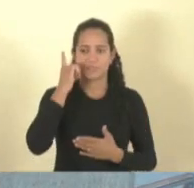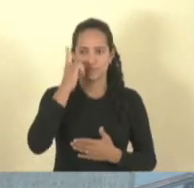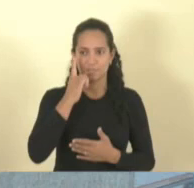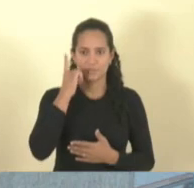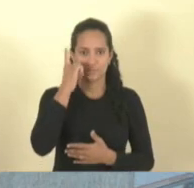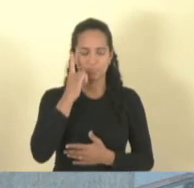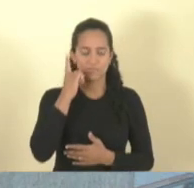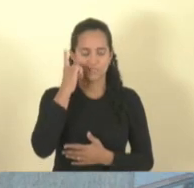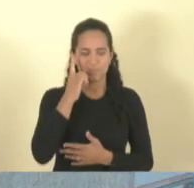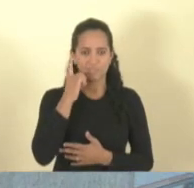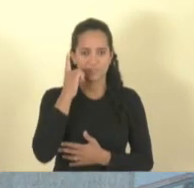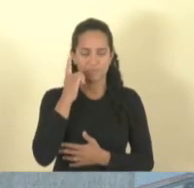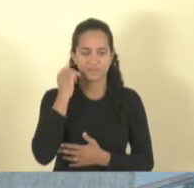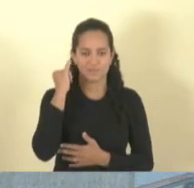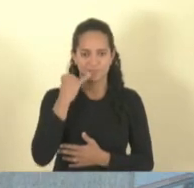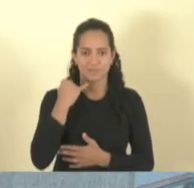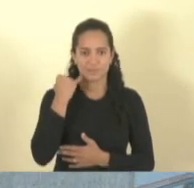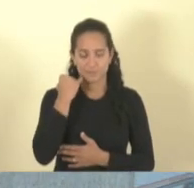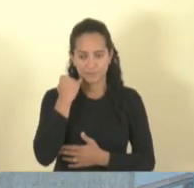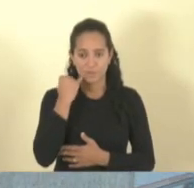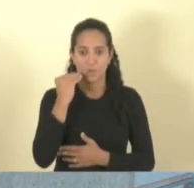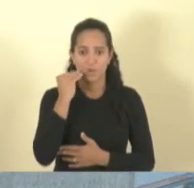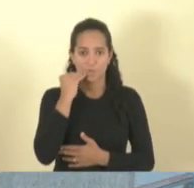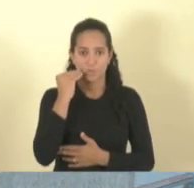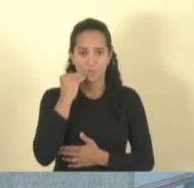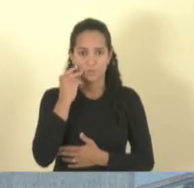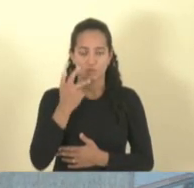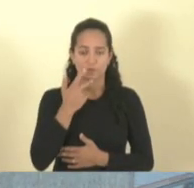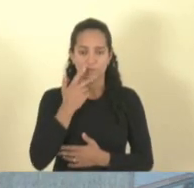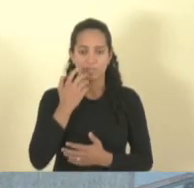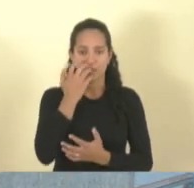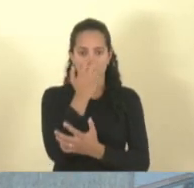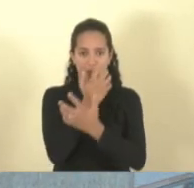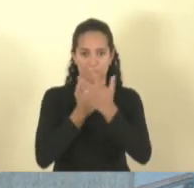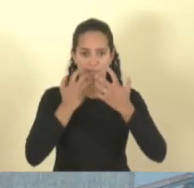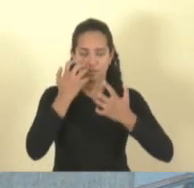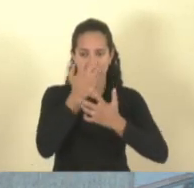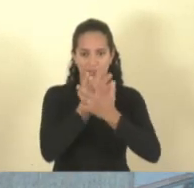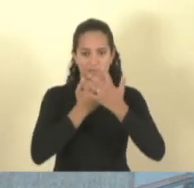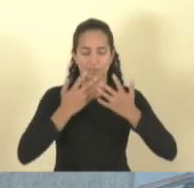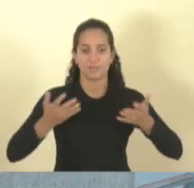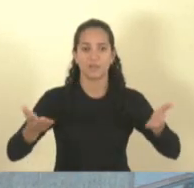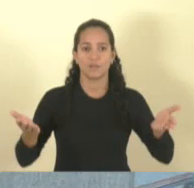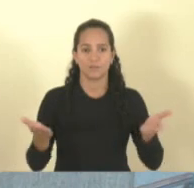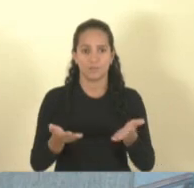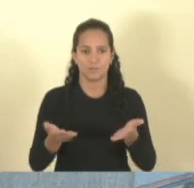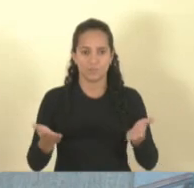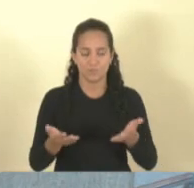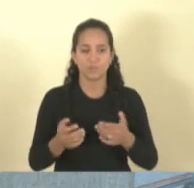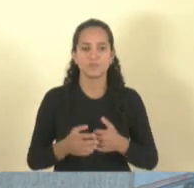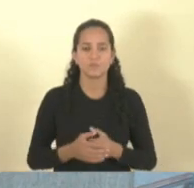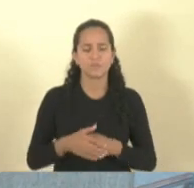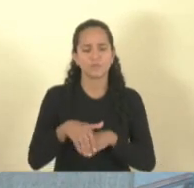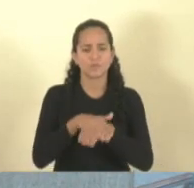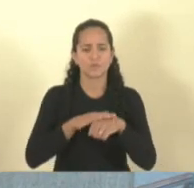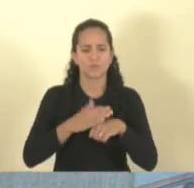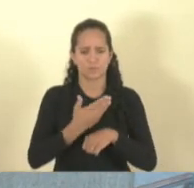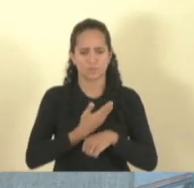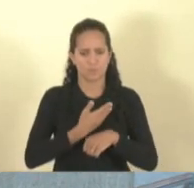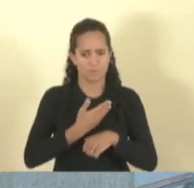de Sá, a oportunidade de vir aqui cantar para vocês, fazer aquilo que eu estava até conversando com um amigo antes